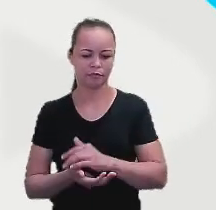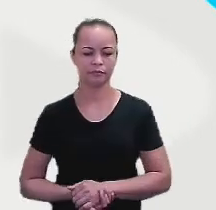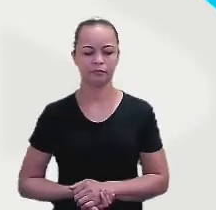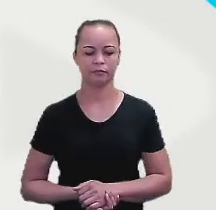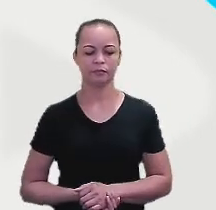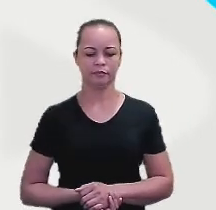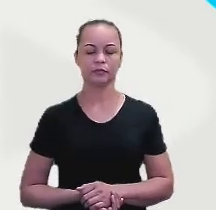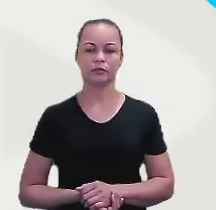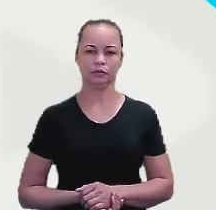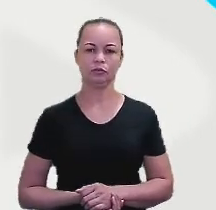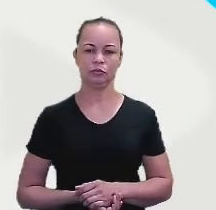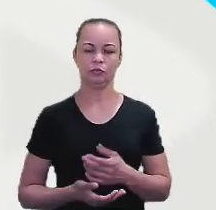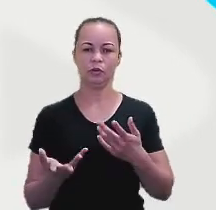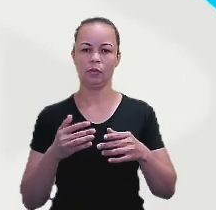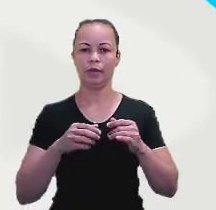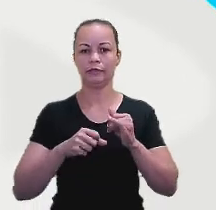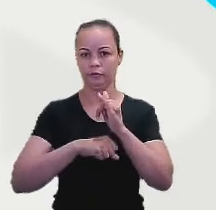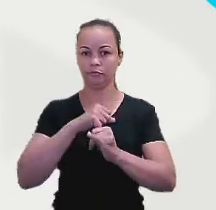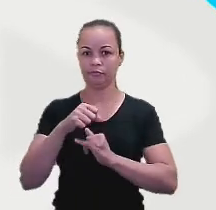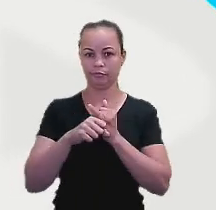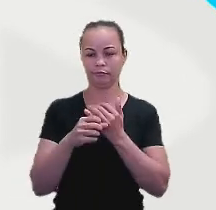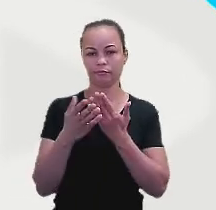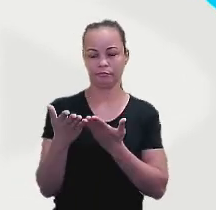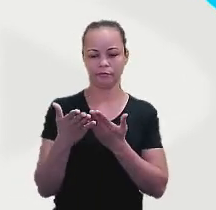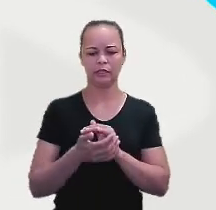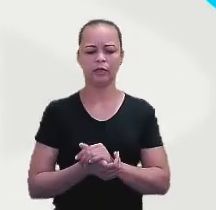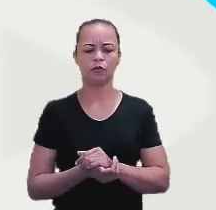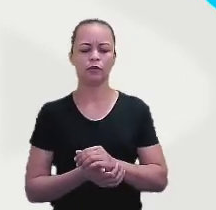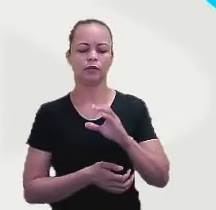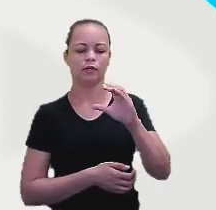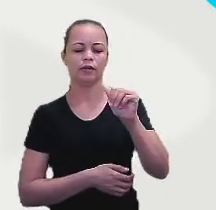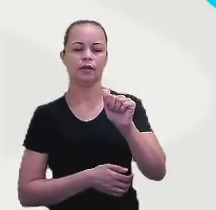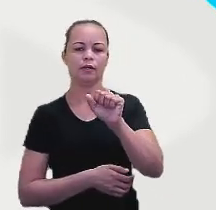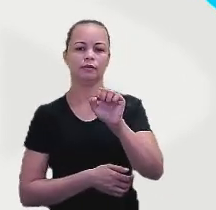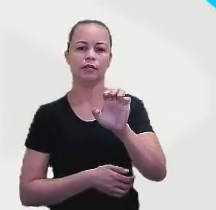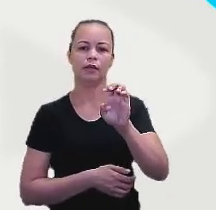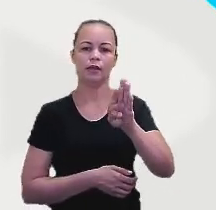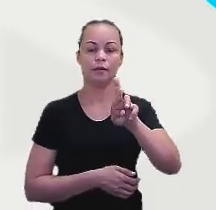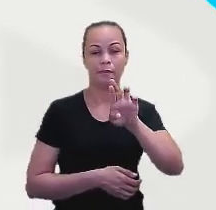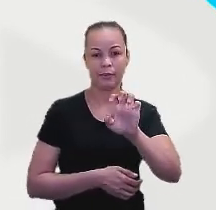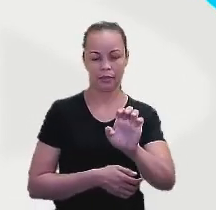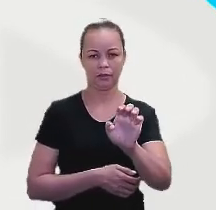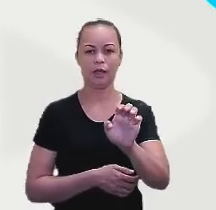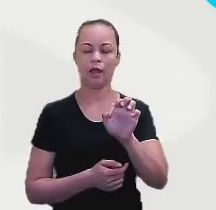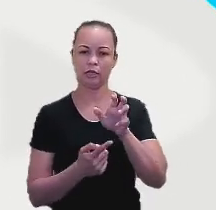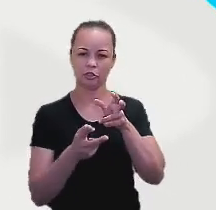Do Aulete Digital? Então, pronto. Coloquei lá casebre. Então, a gente percebe, ó,